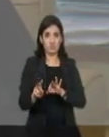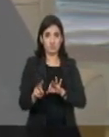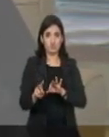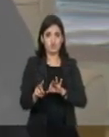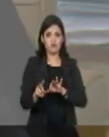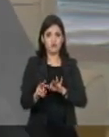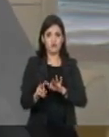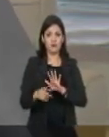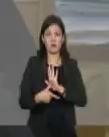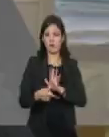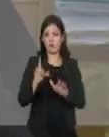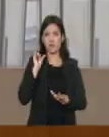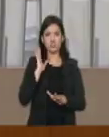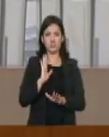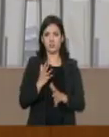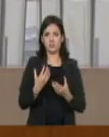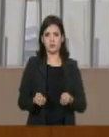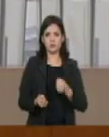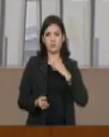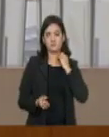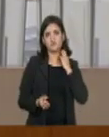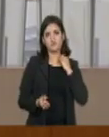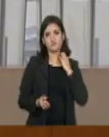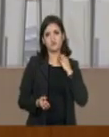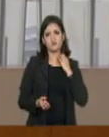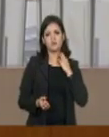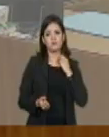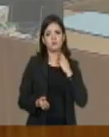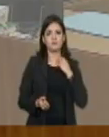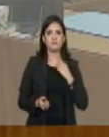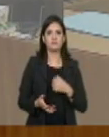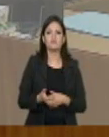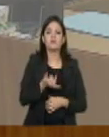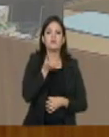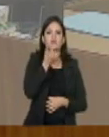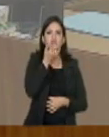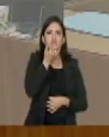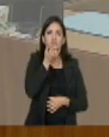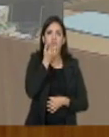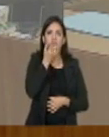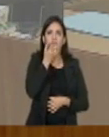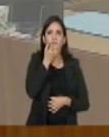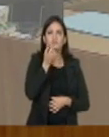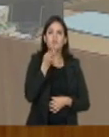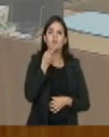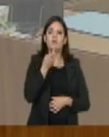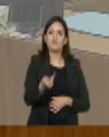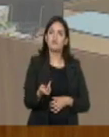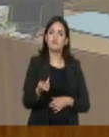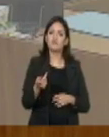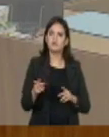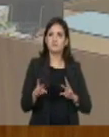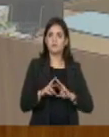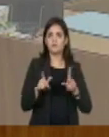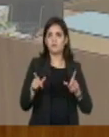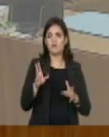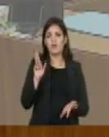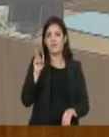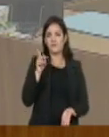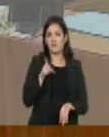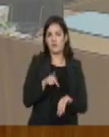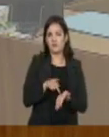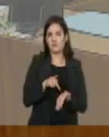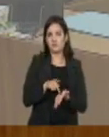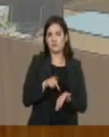xeque. Agora, presidente, só para não deixar um debate unilateral em relação à divergência, na verdade, a